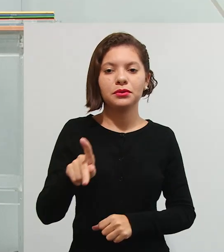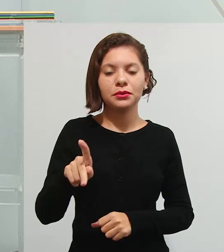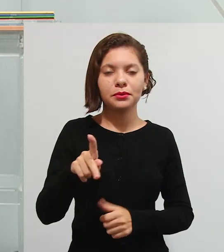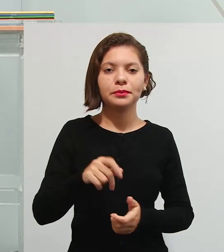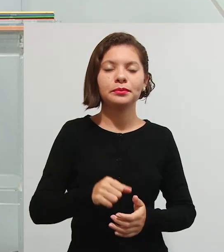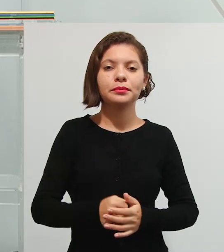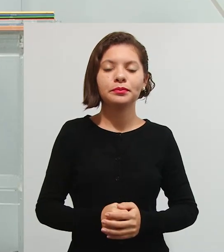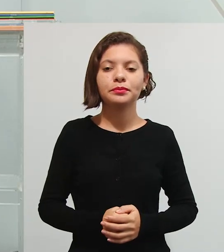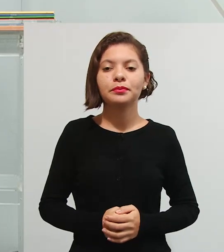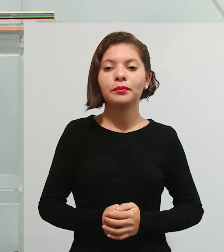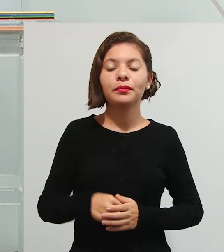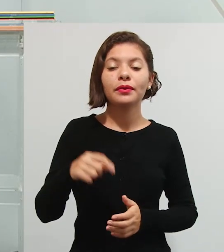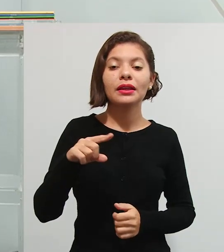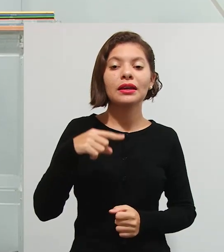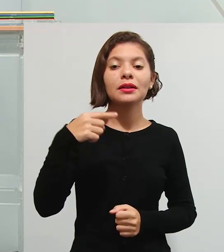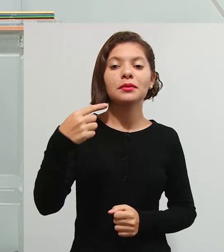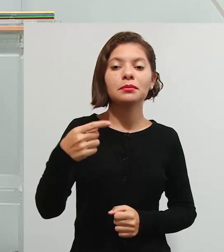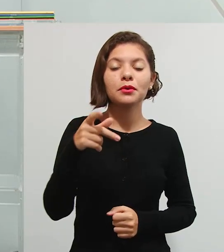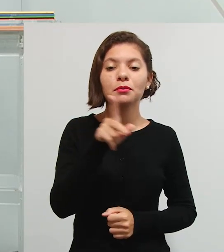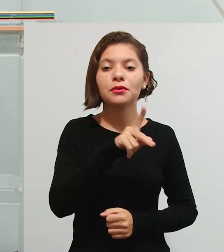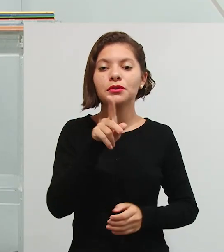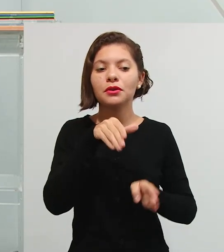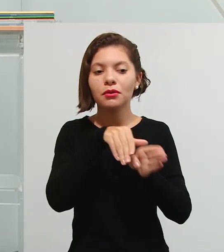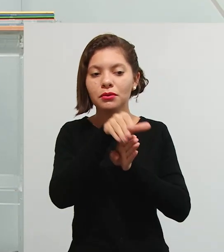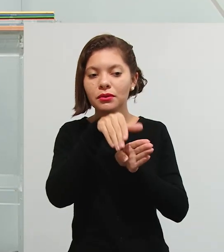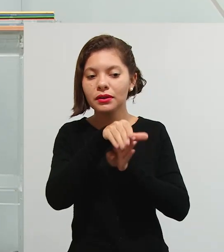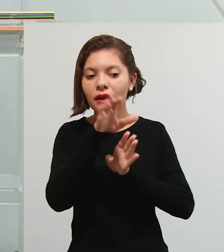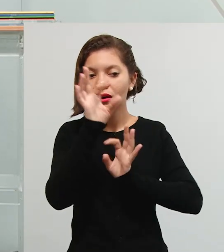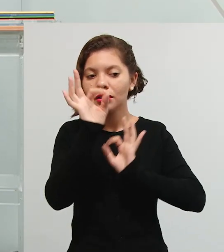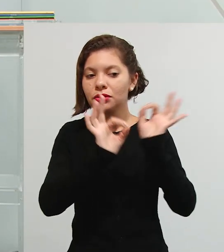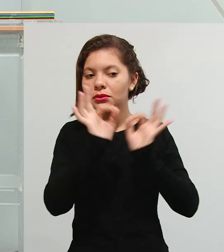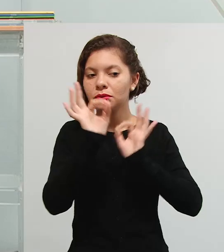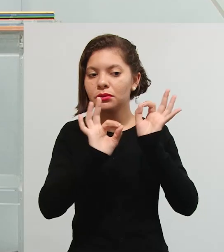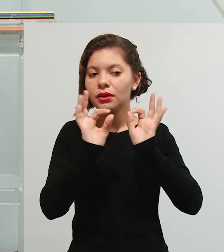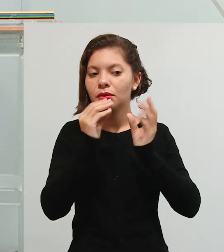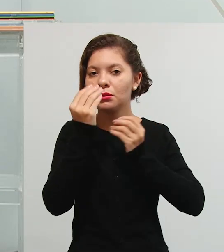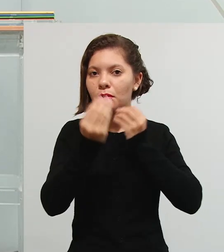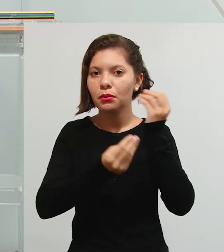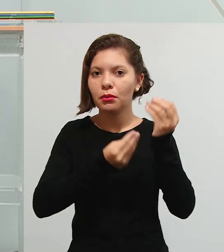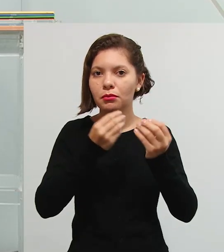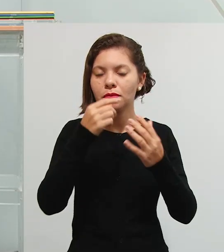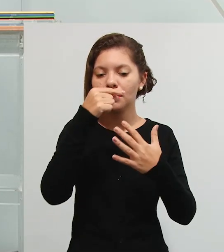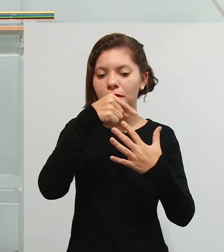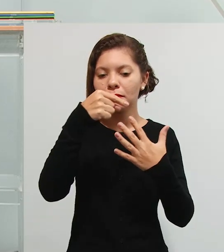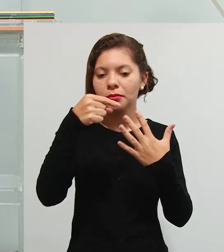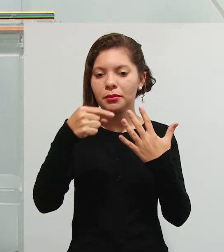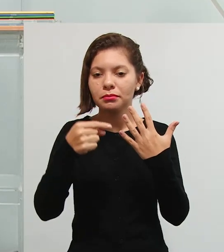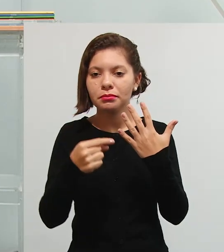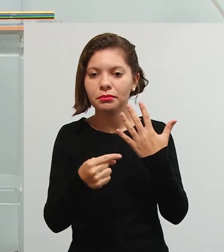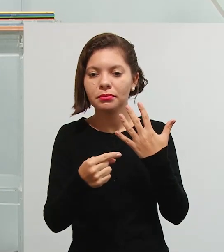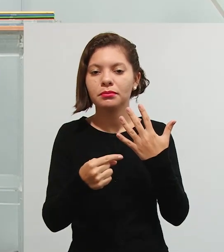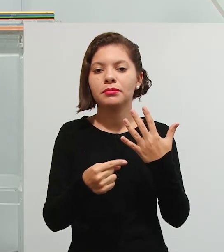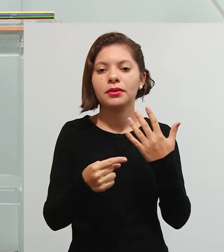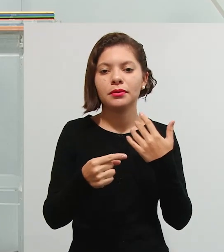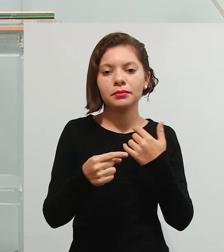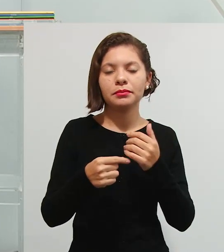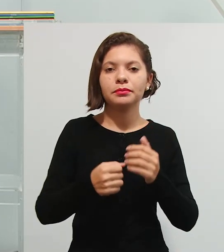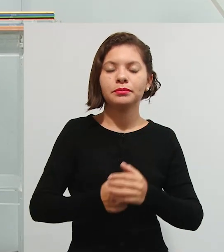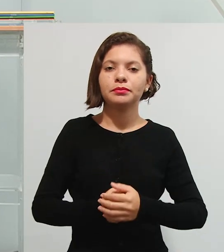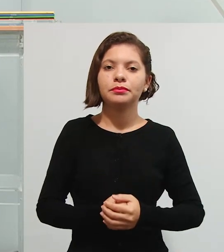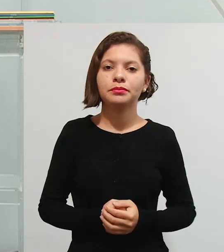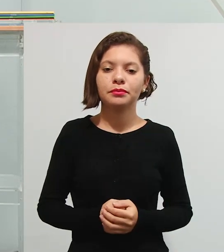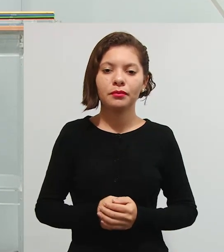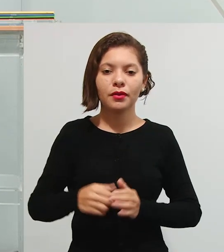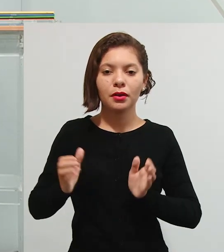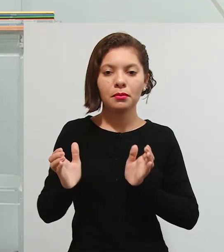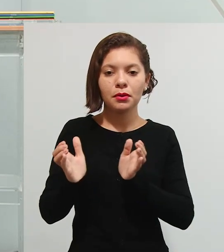temática, e ele vai te orientar a estruturar esse de acordo com os requisitos exigidos pelo Comitê de Ética.